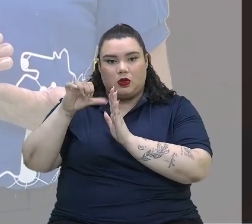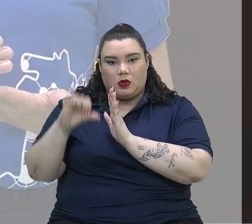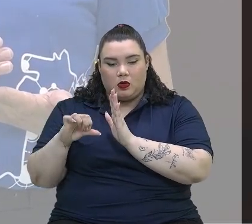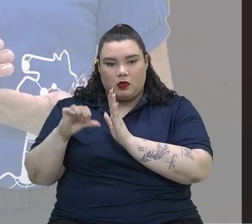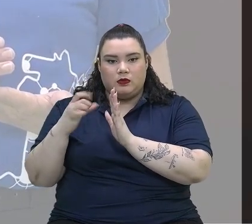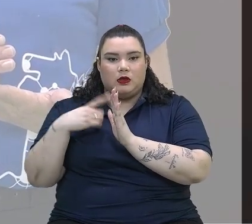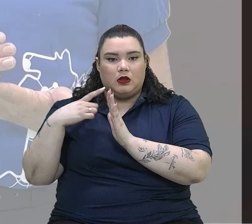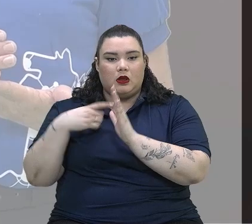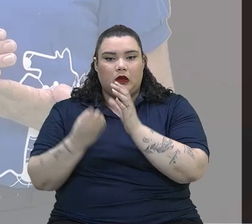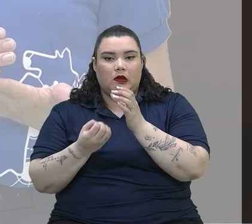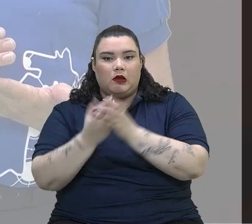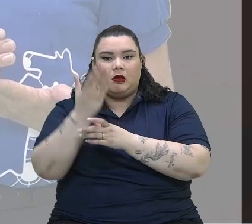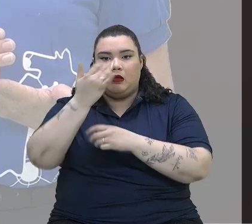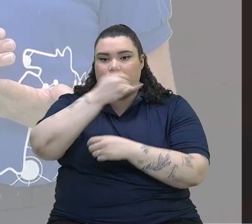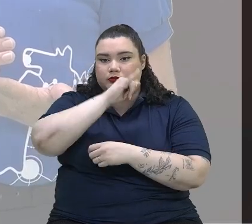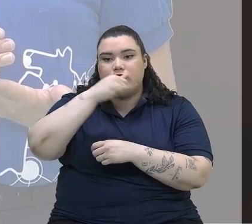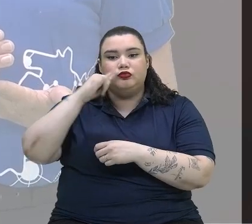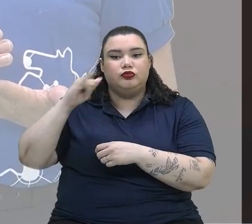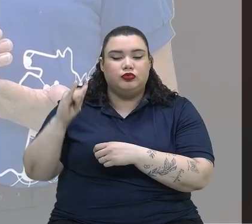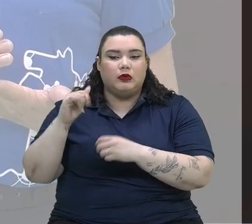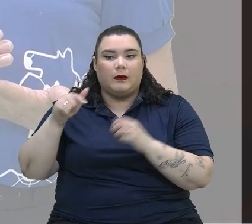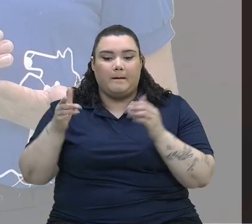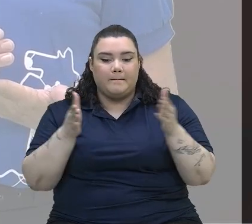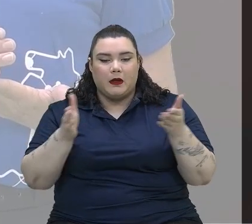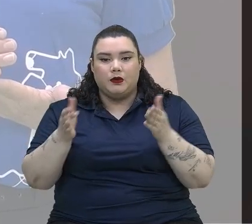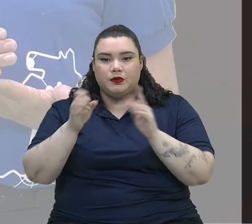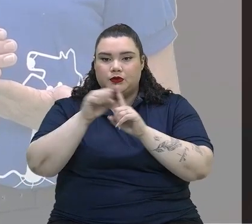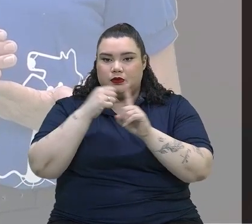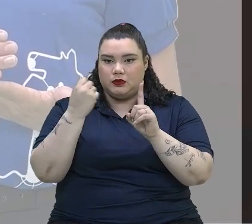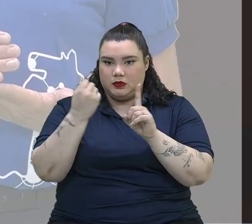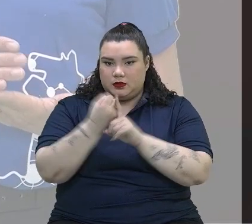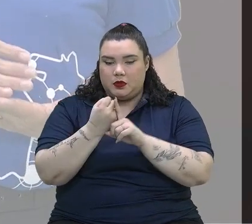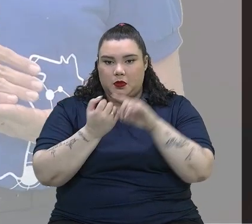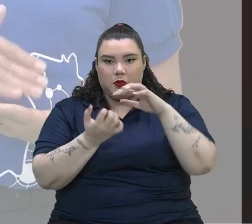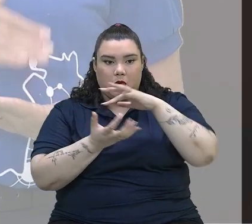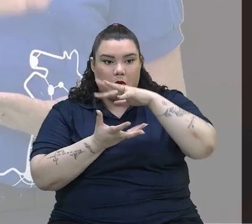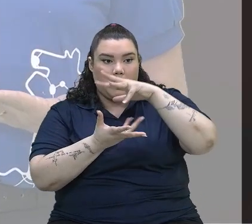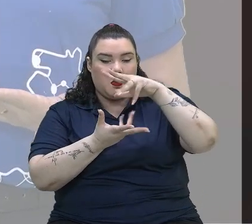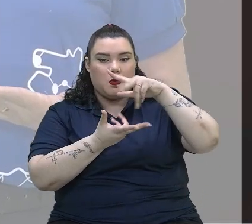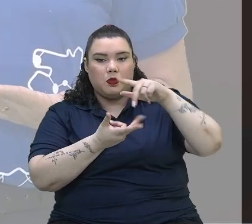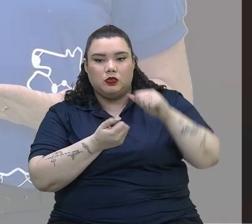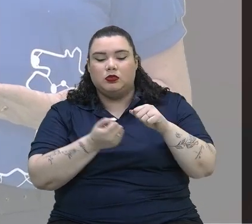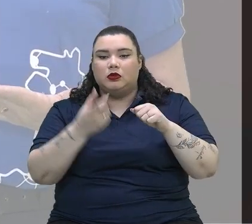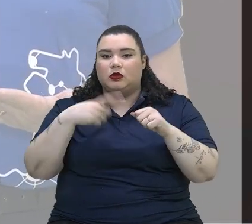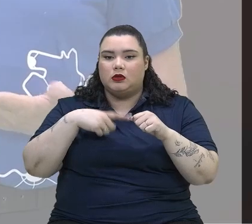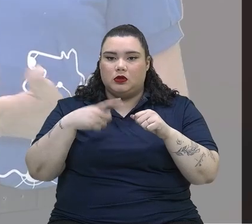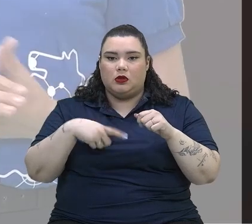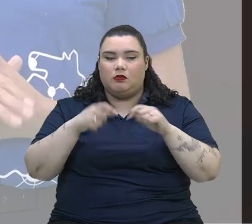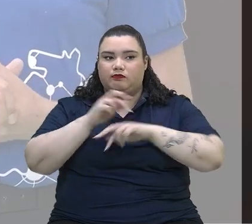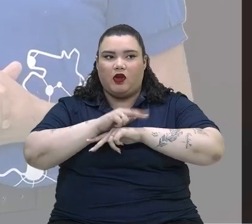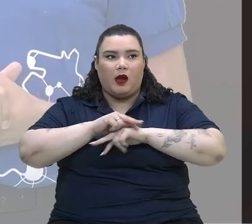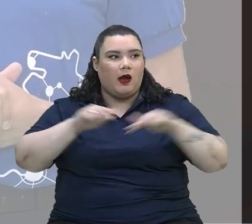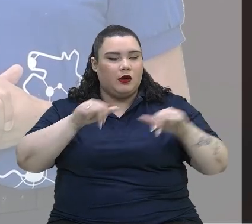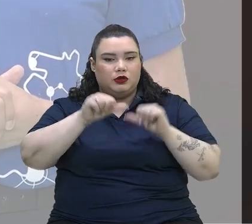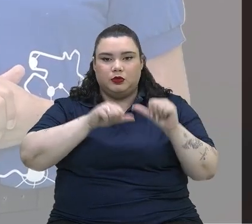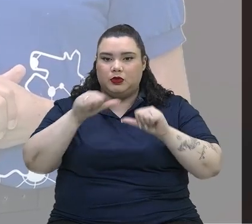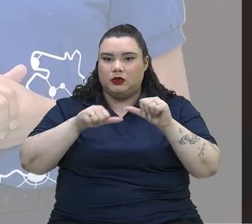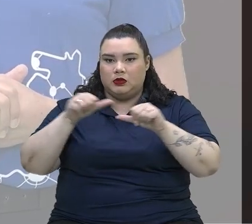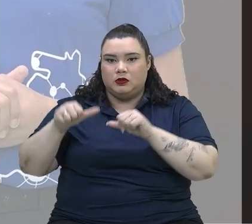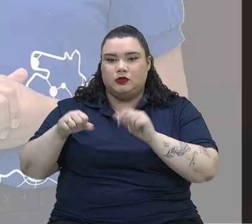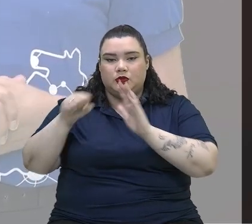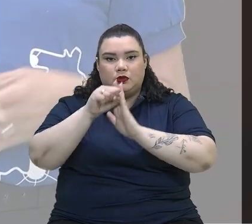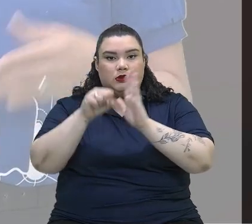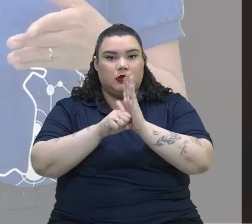a eletricidade, que foi um momento na sociedade, no mundo todo, que trouxe grandes mudanças aí no